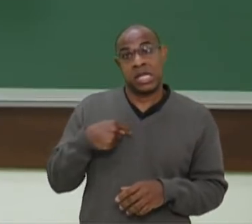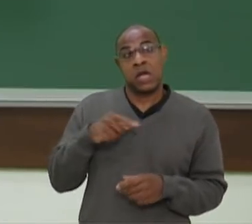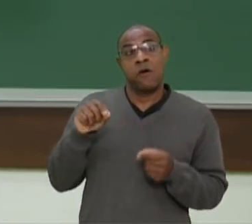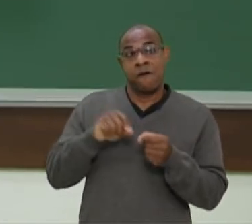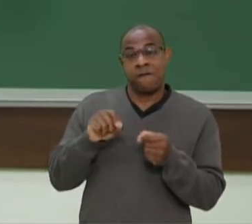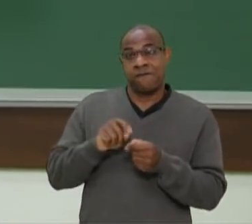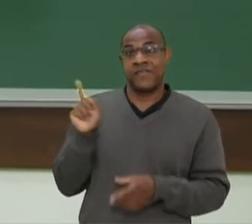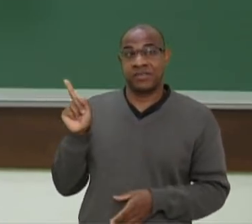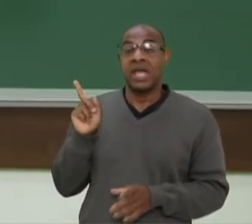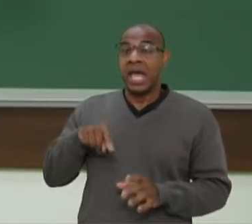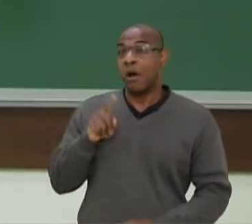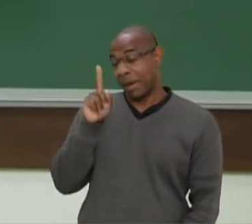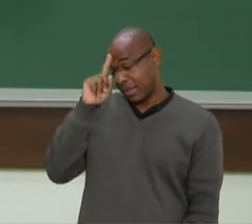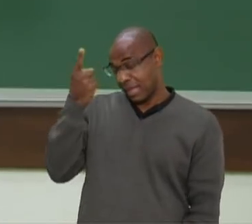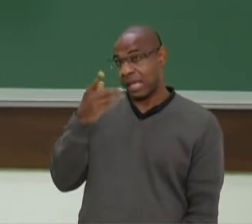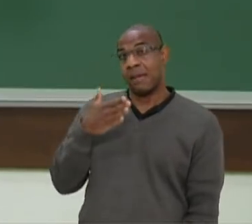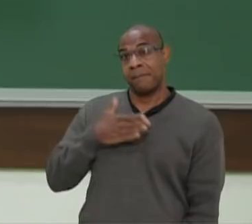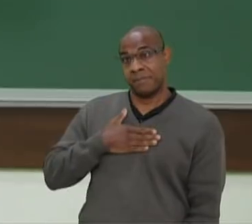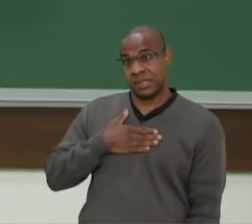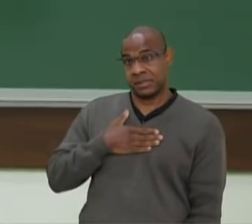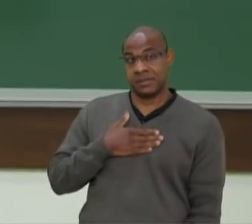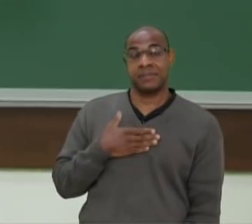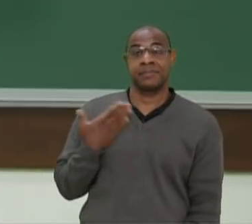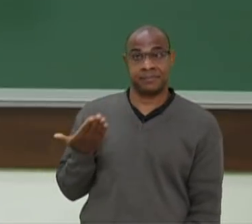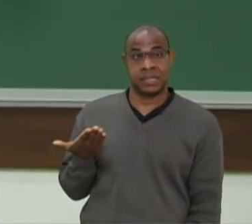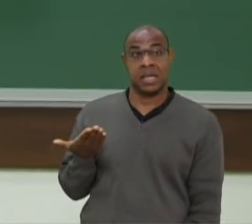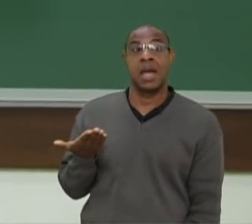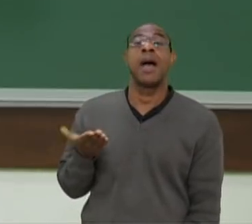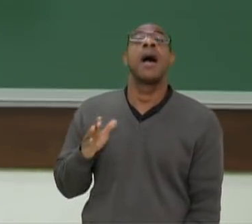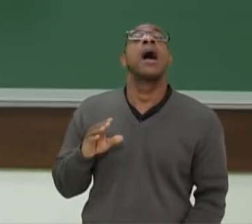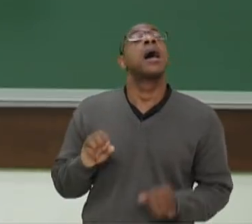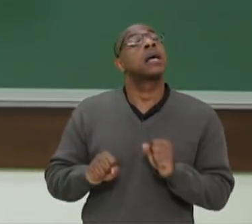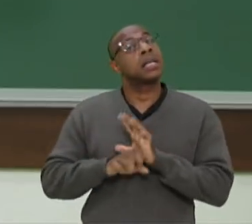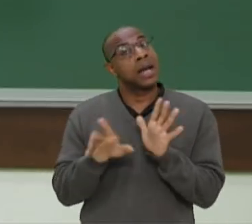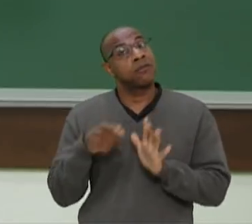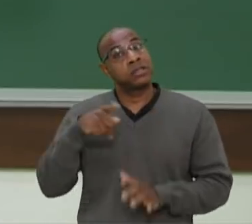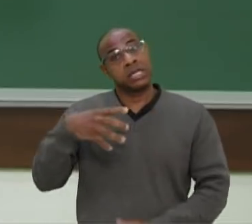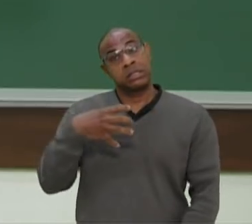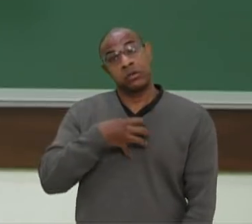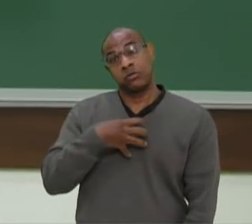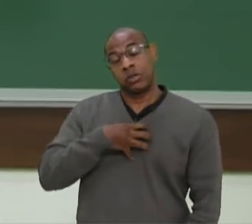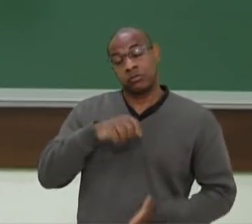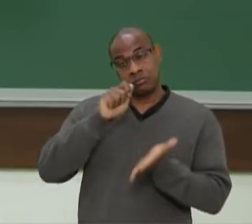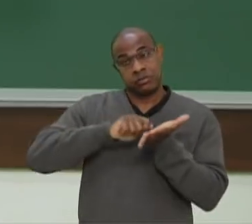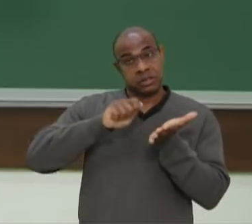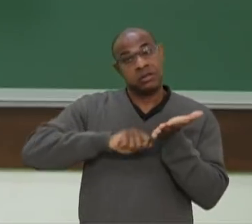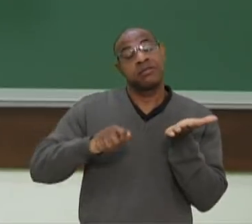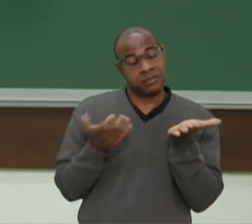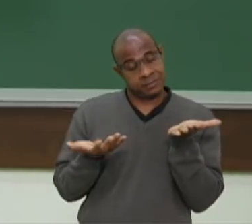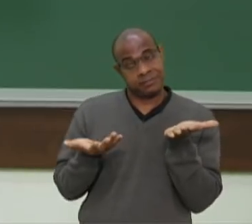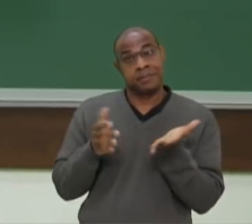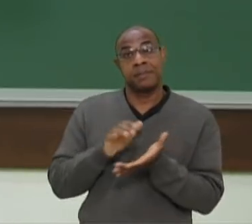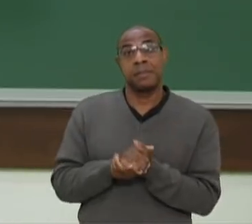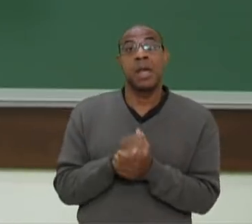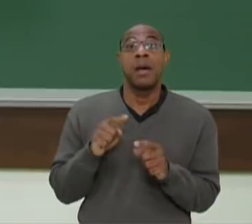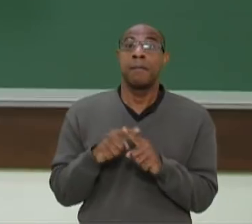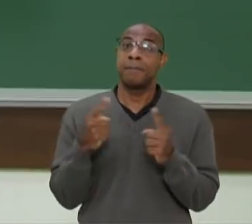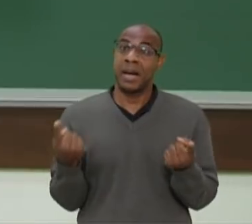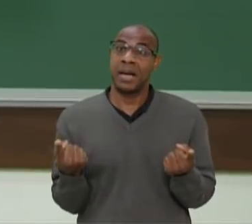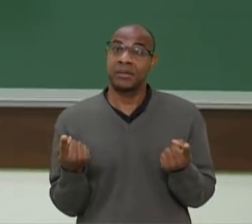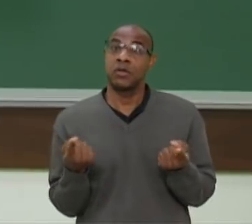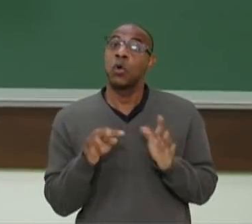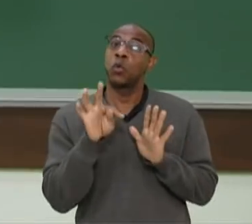texto é uma ideia minha. É claro que você tem o seu jeito de escrever, mas